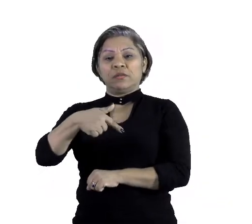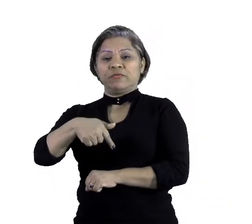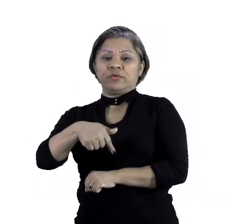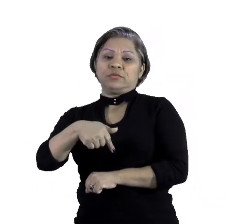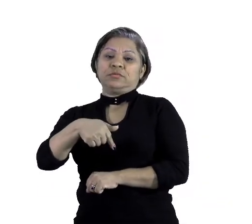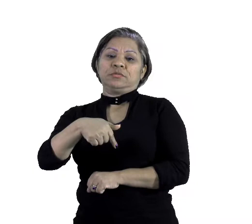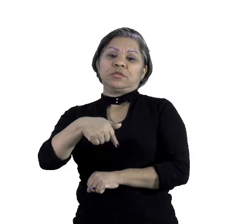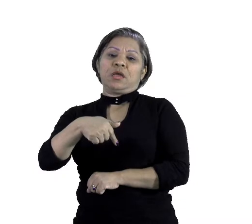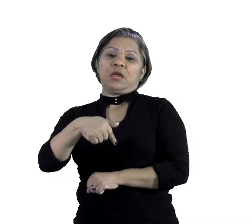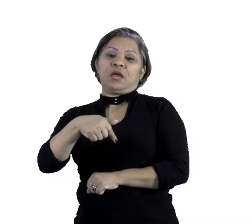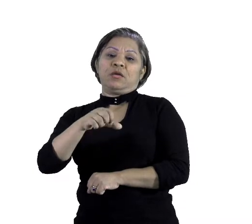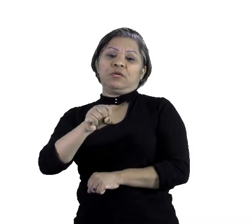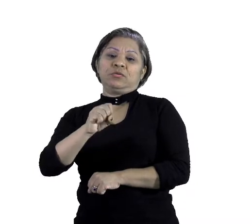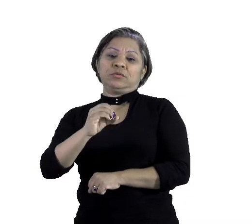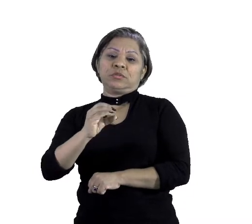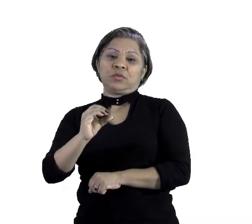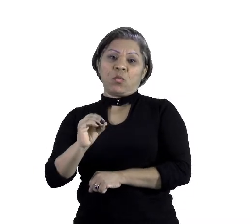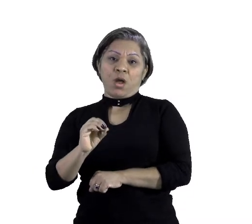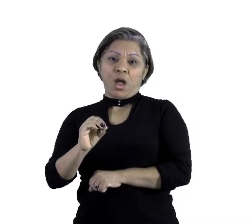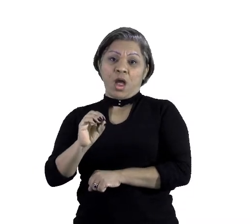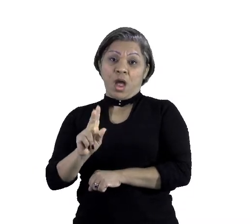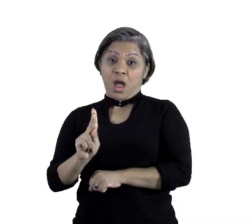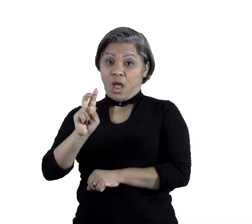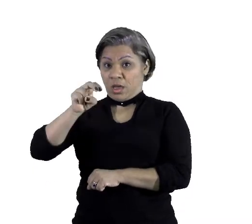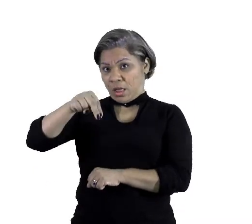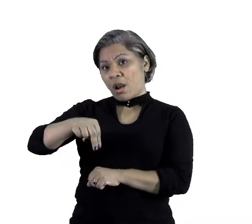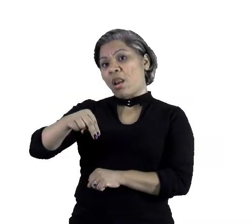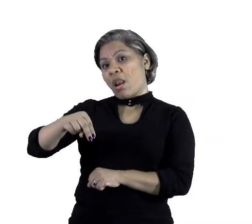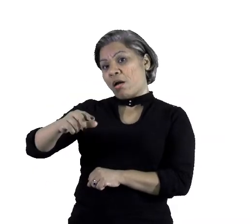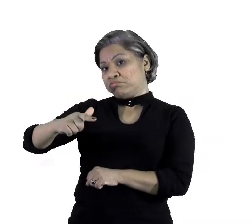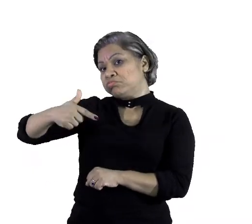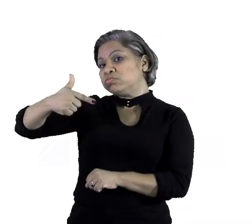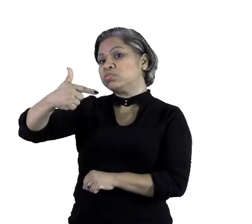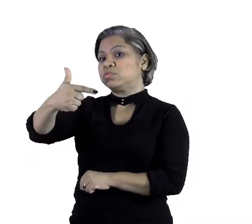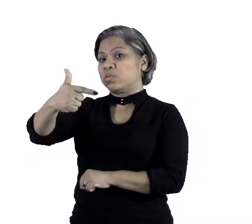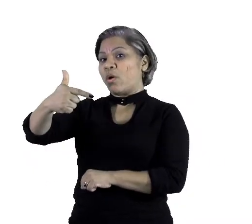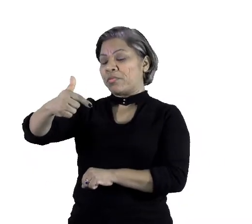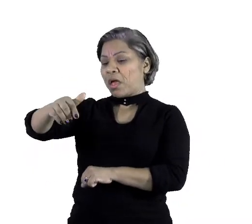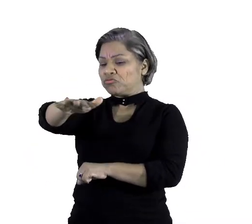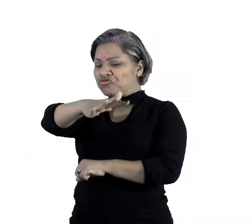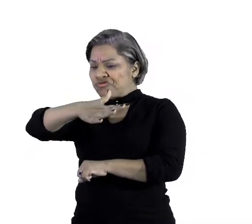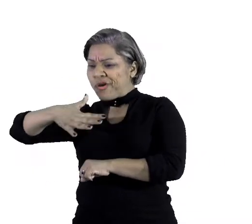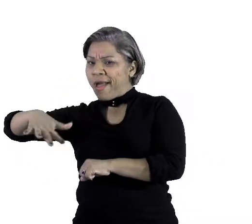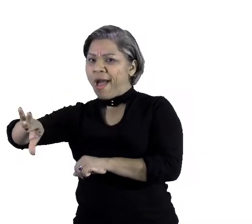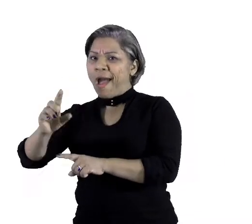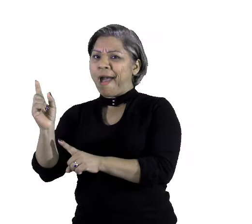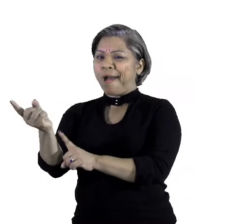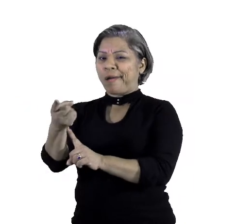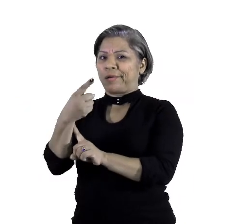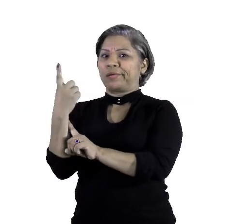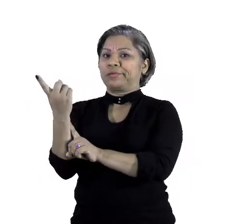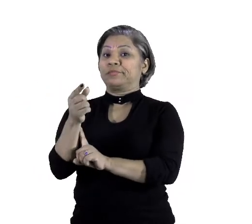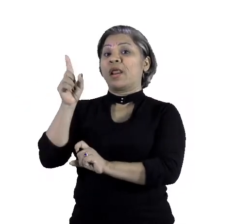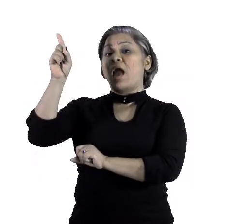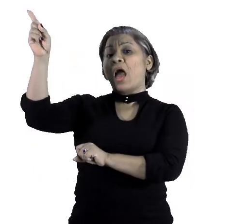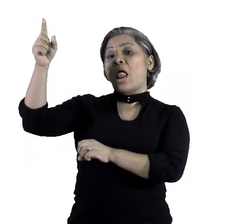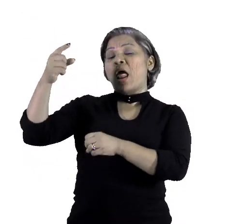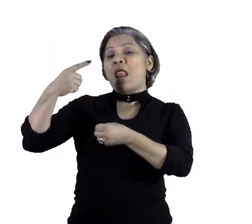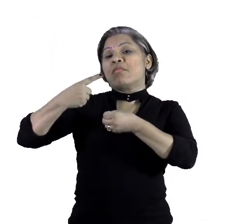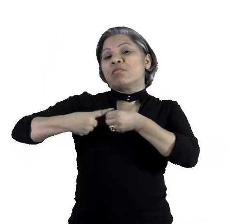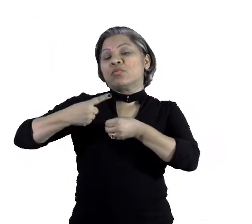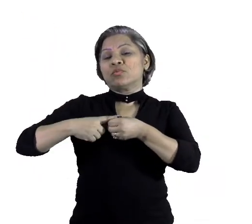127.804 quilômetros de área irrigada. O destaque fica para o projeto Formoso, lá no município de Formoso, do